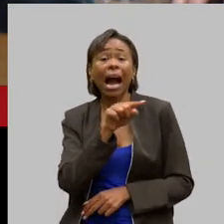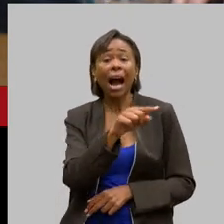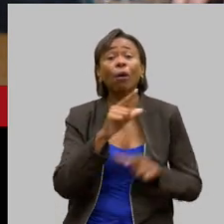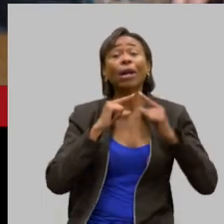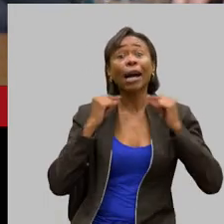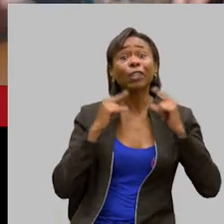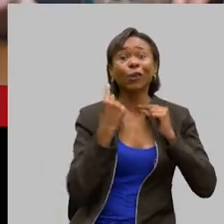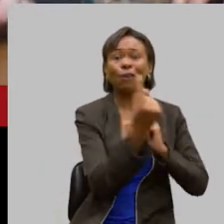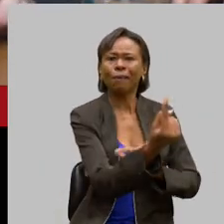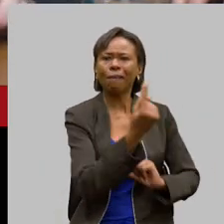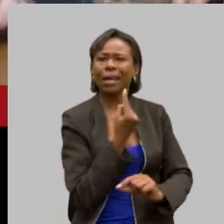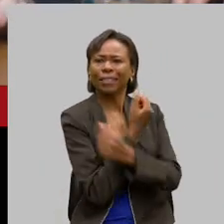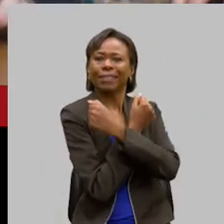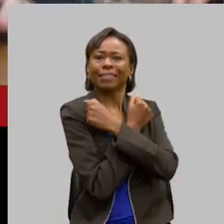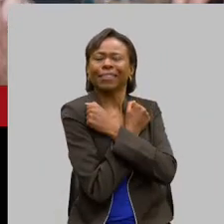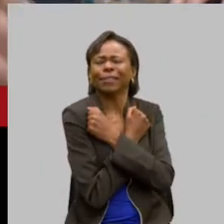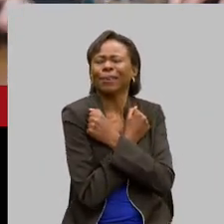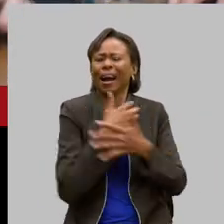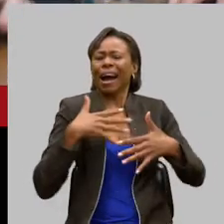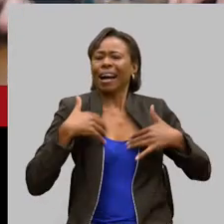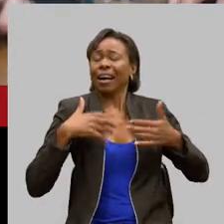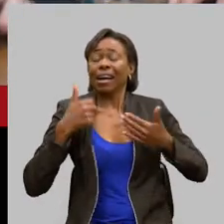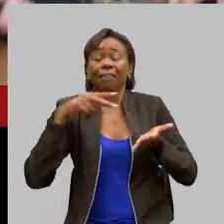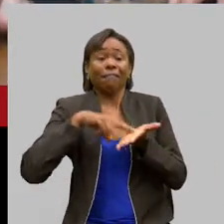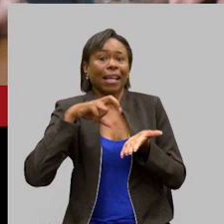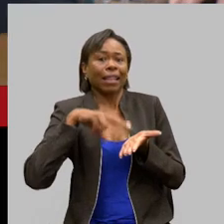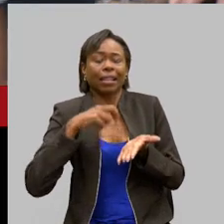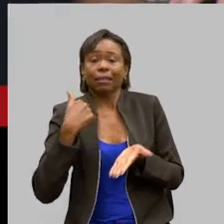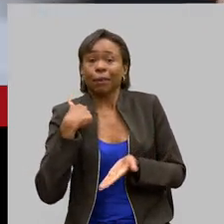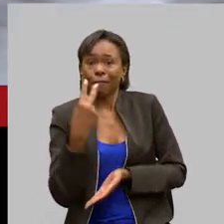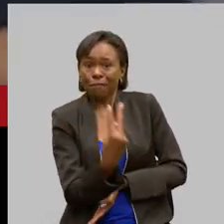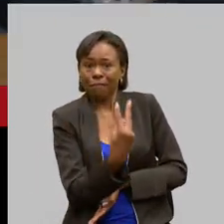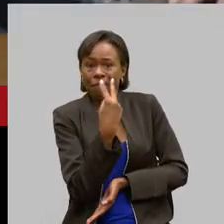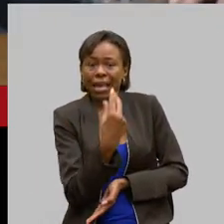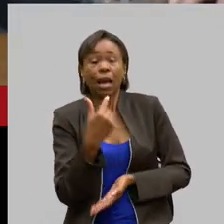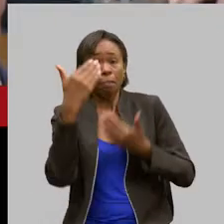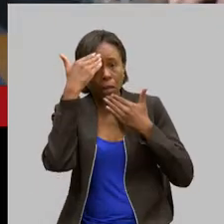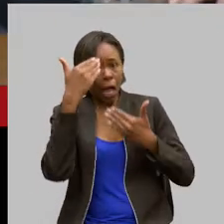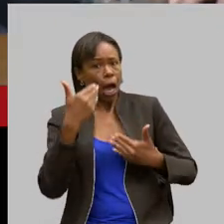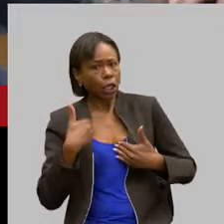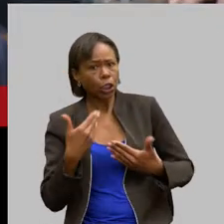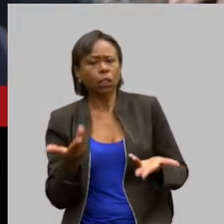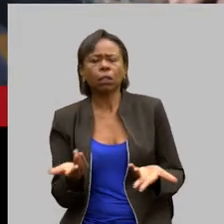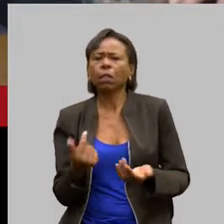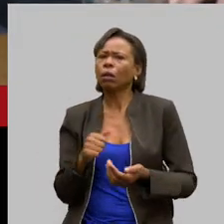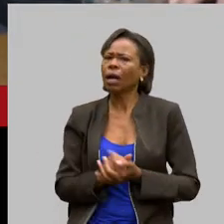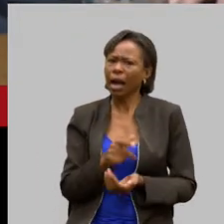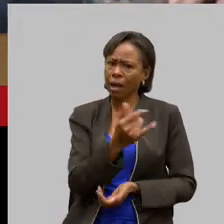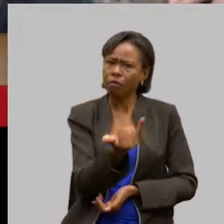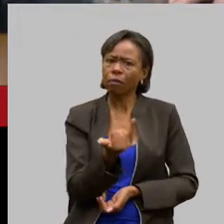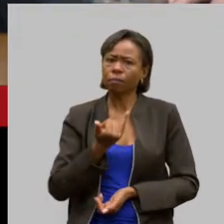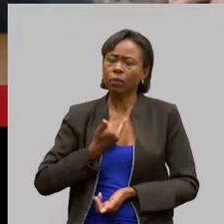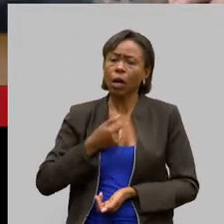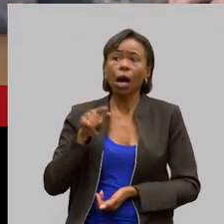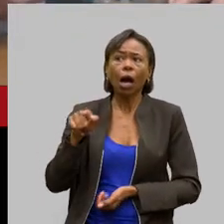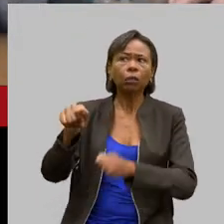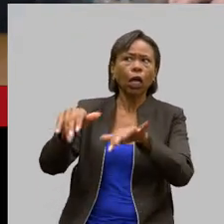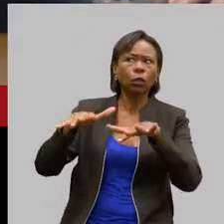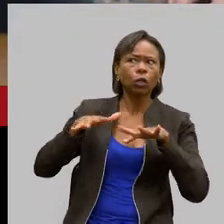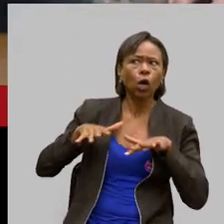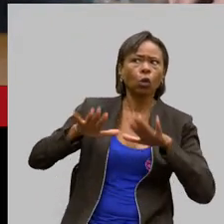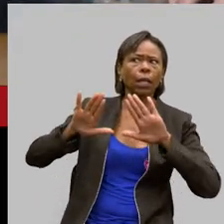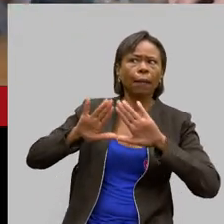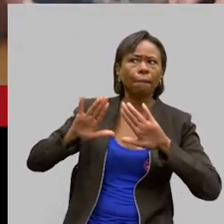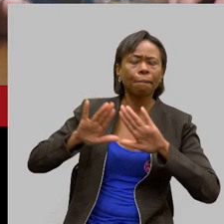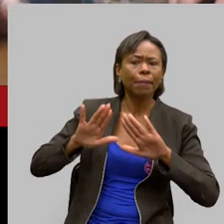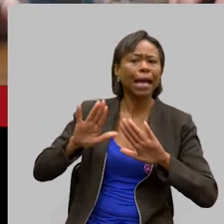feliz muito contente com a minha presença e me agradecendo aí ele disse olha aquela audiência me me deu esse emprego aqui eu